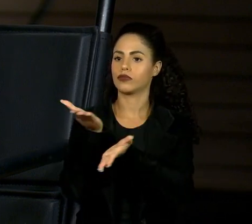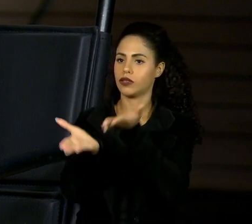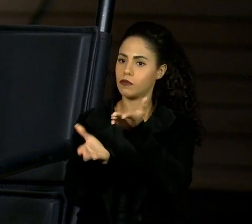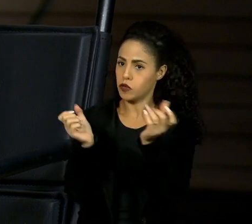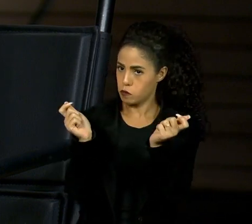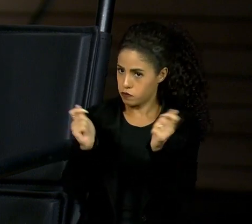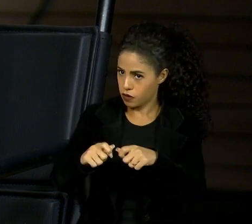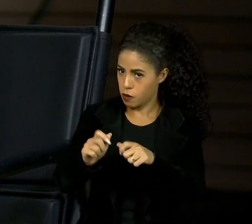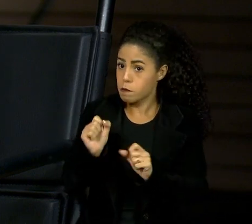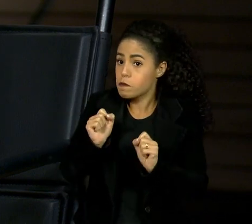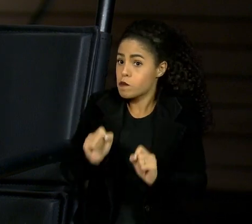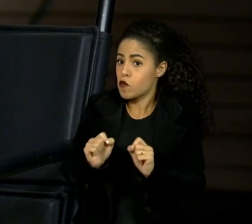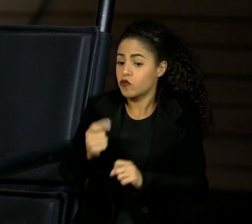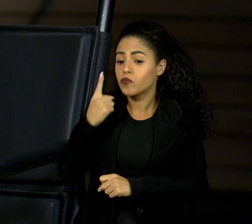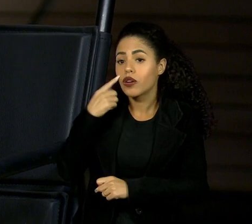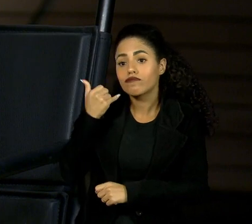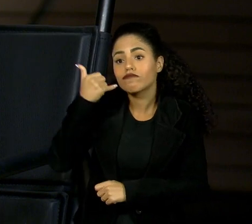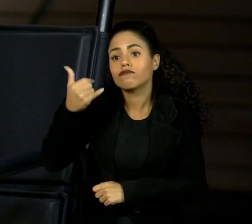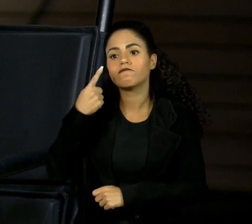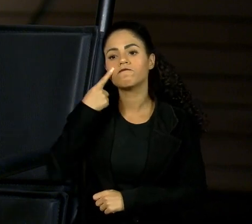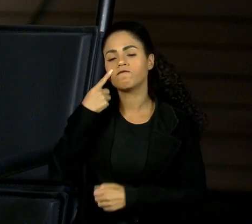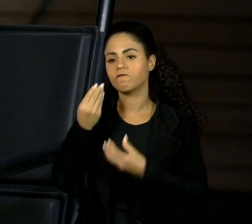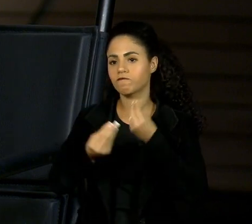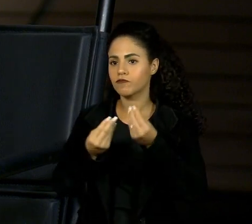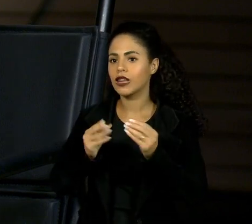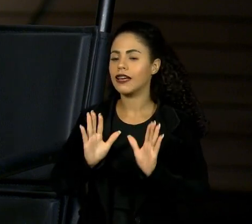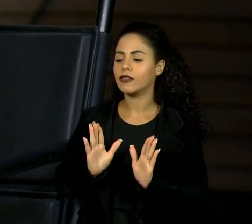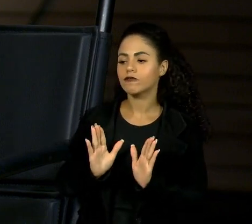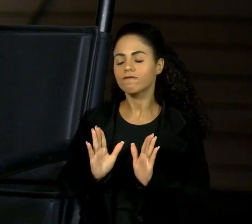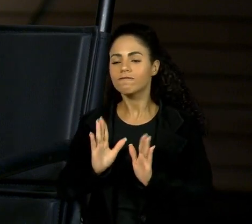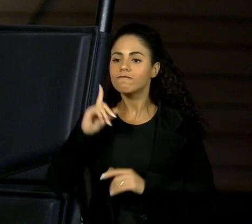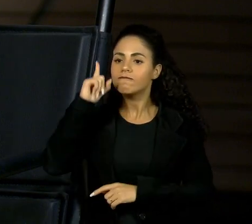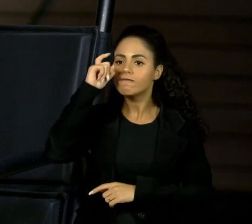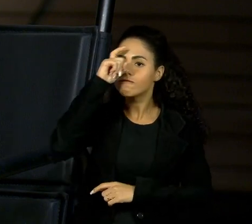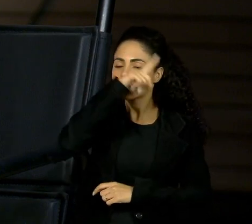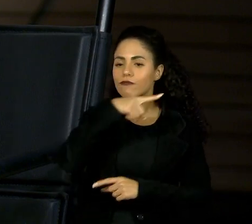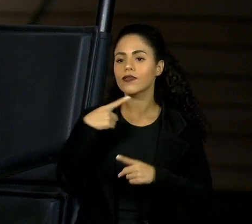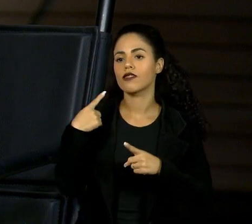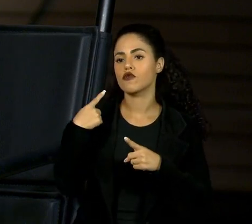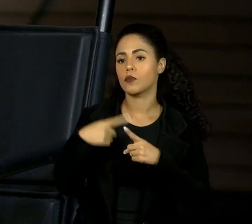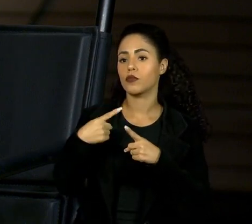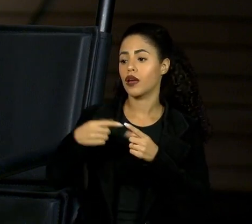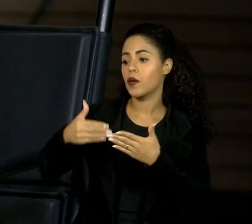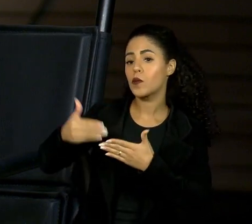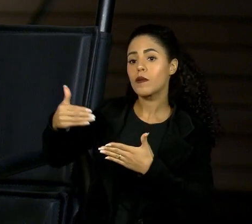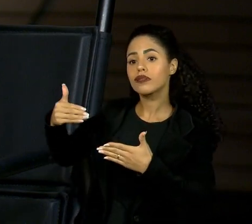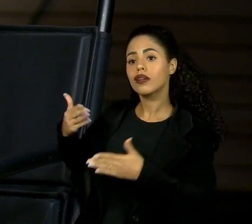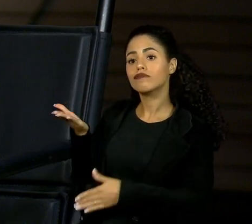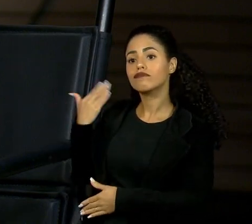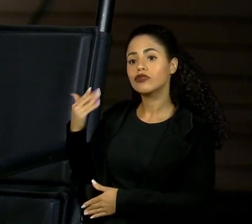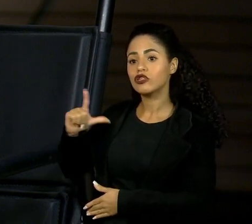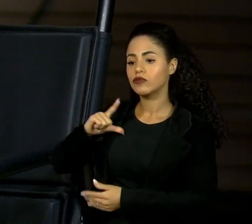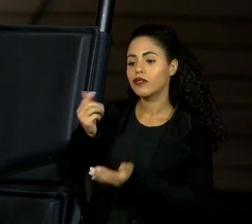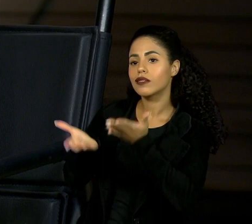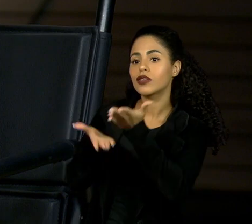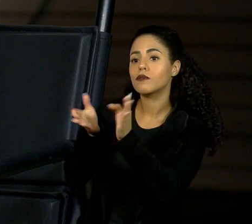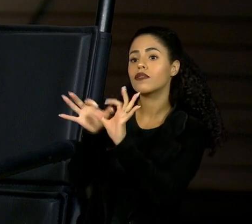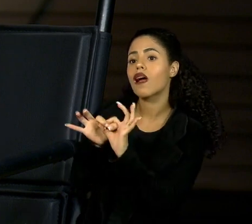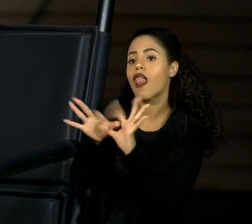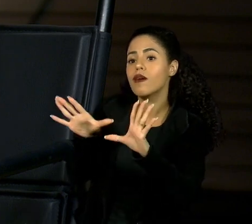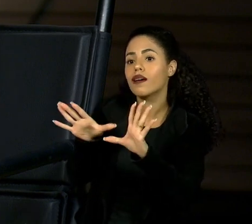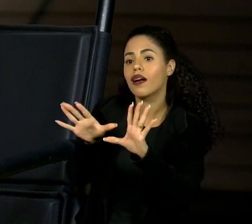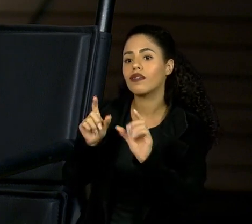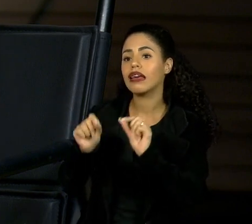dele. É um pouco capcioso isso, porque já existiram pacientes que tiveram o seu tratamento liberado e depois